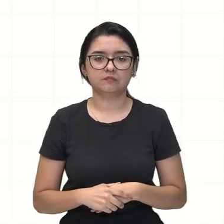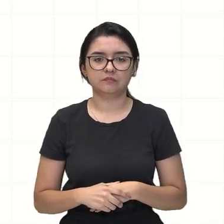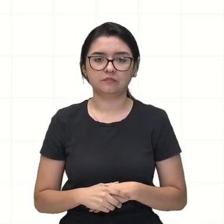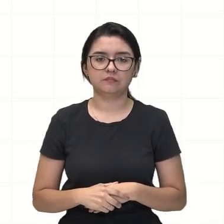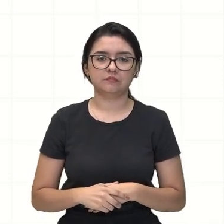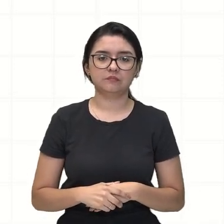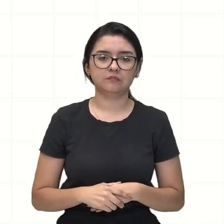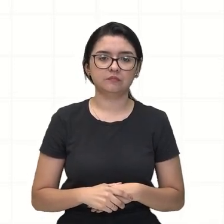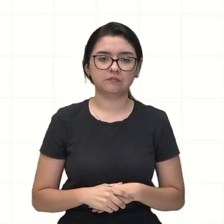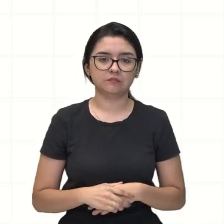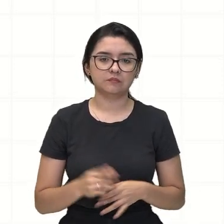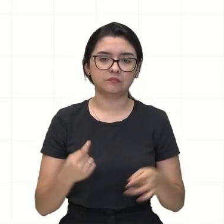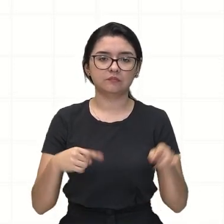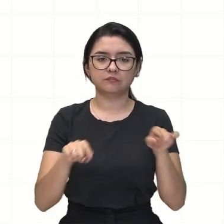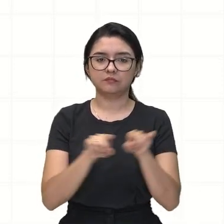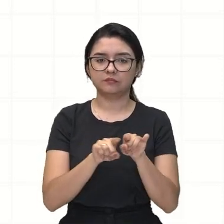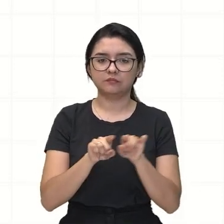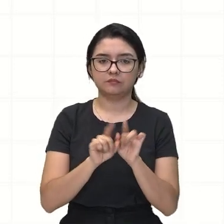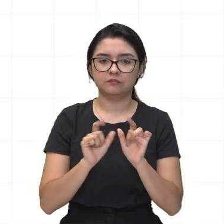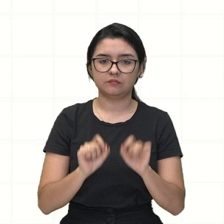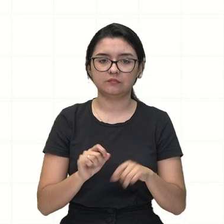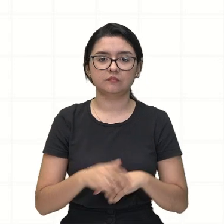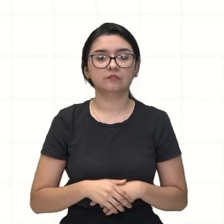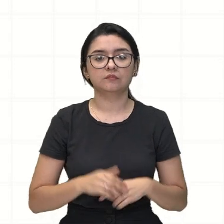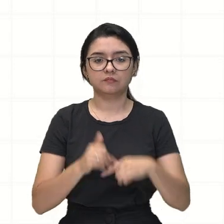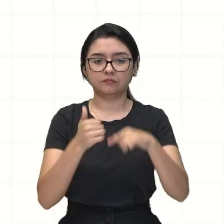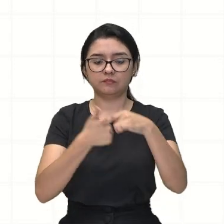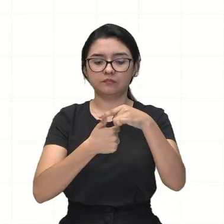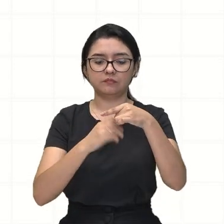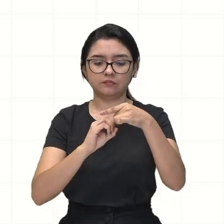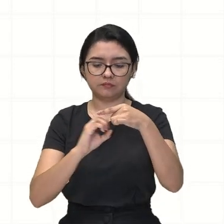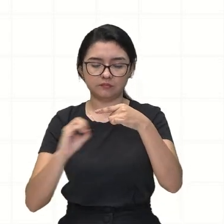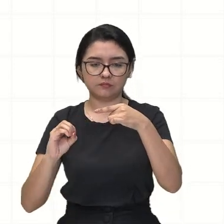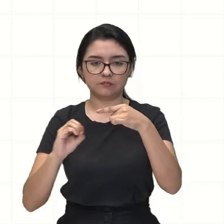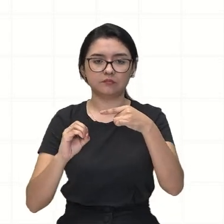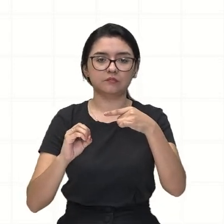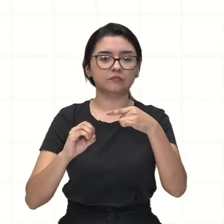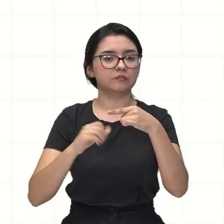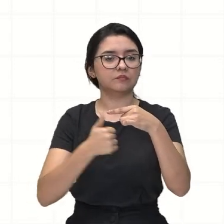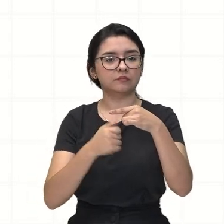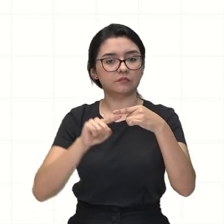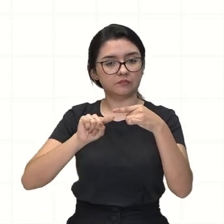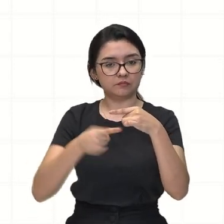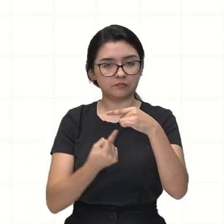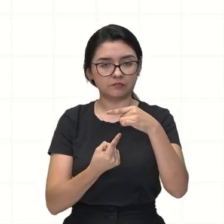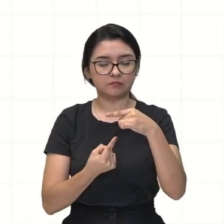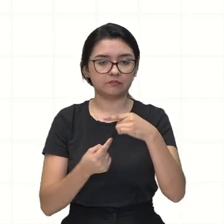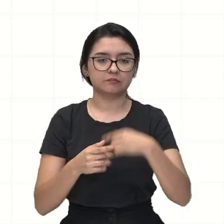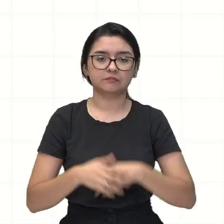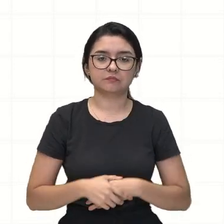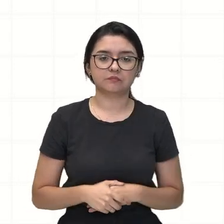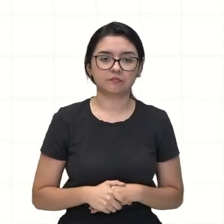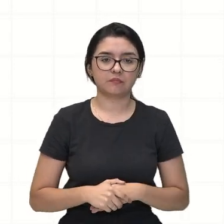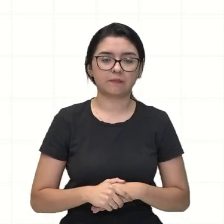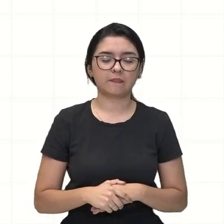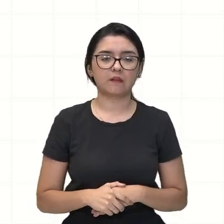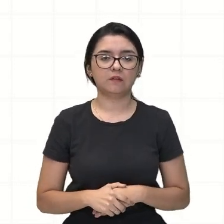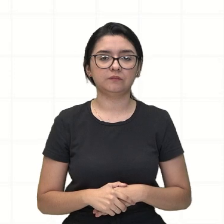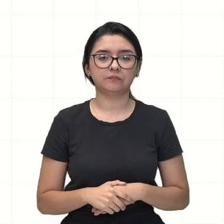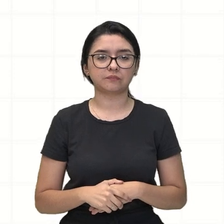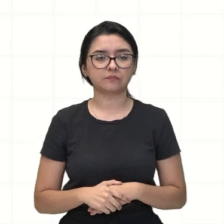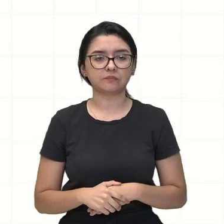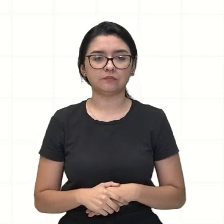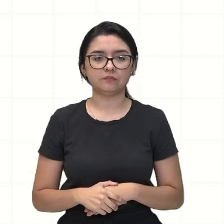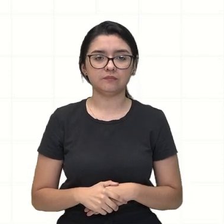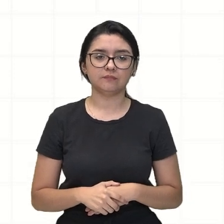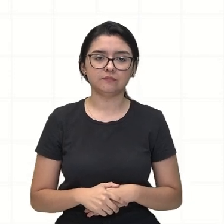aqui é 100, aqui é 10 à terceira, aqui é 1000. Tá bom? Isso aí quer dizer potência de 10. Bom, mas você vai parar aqui para não ficar tão poluída a nossa